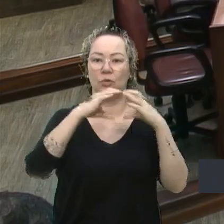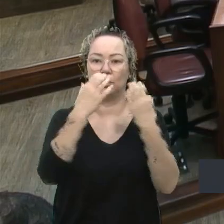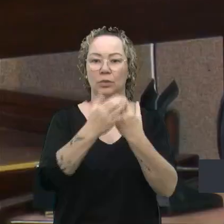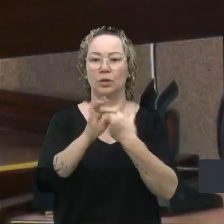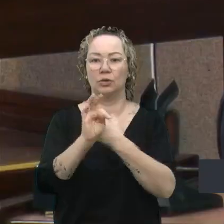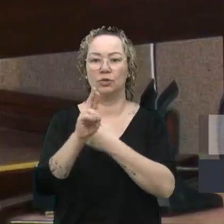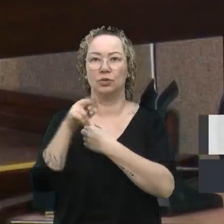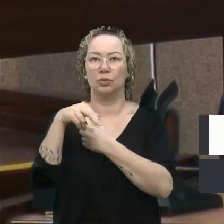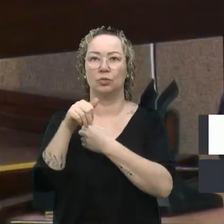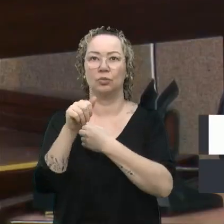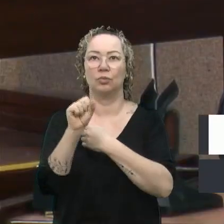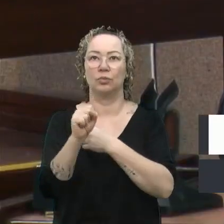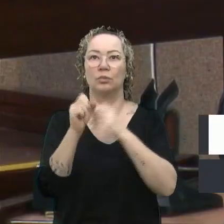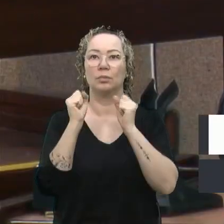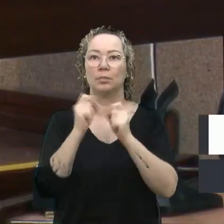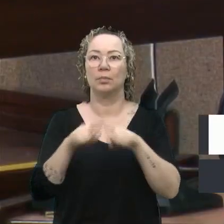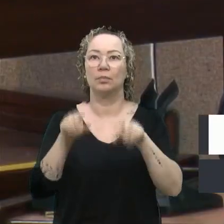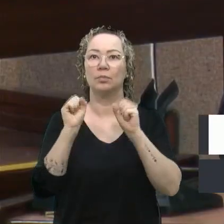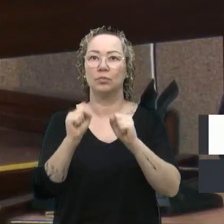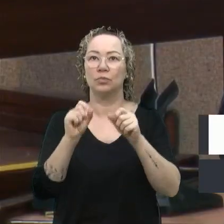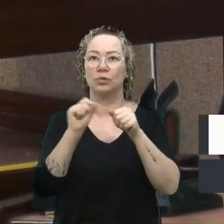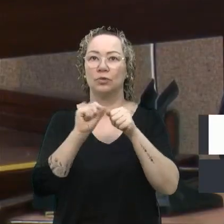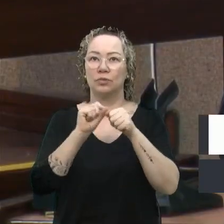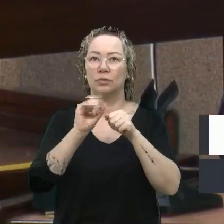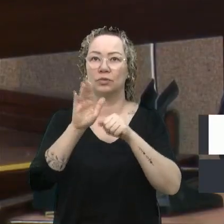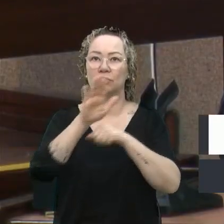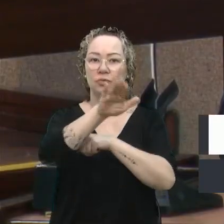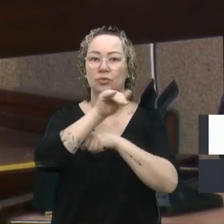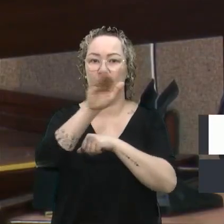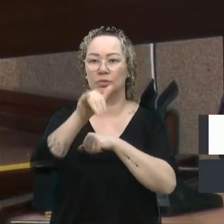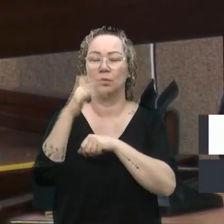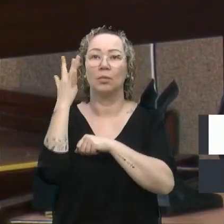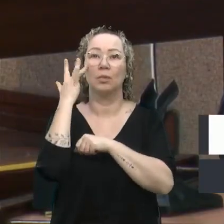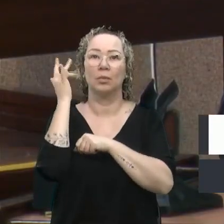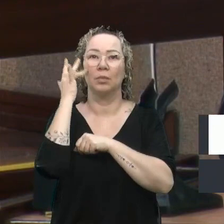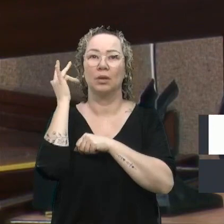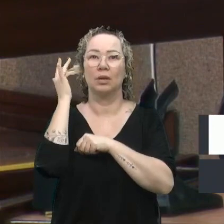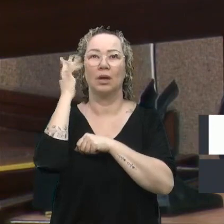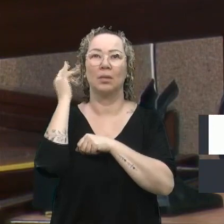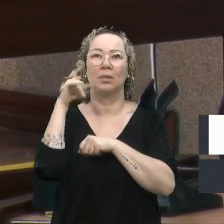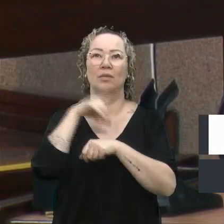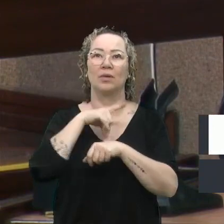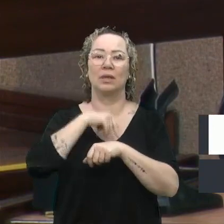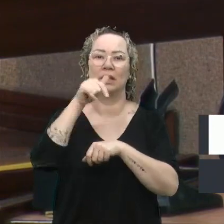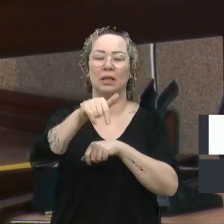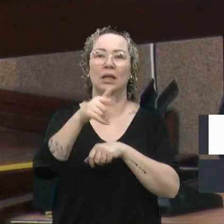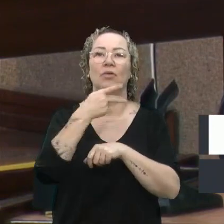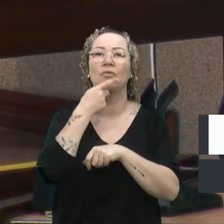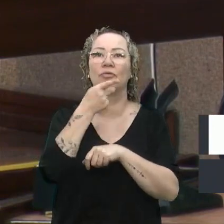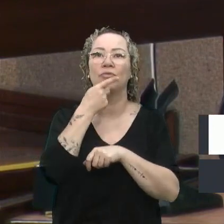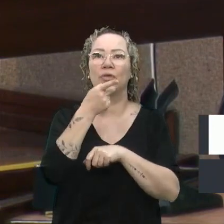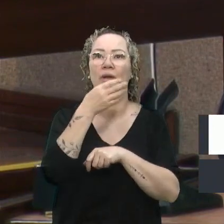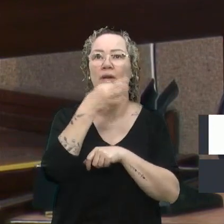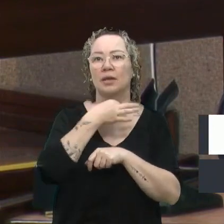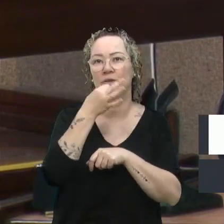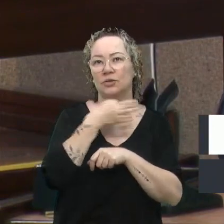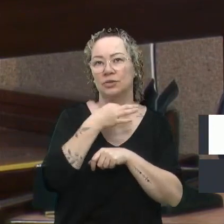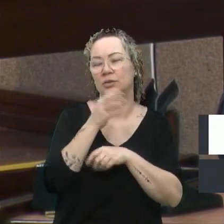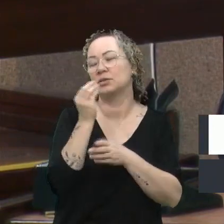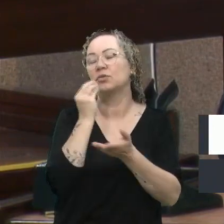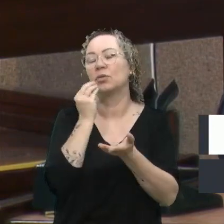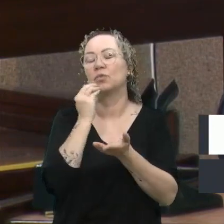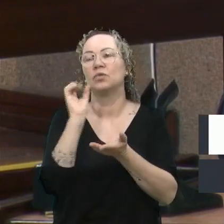gente poderia fazer já um chamamento para amanhã, que amanhã terá lá o Fala Caxias naquela região, sim, mas